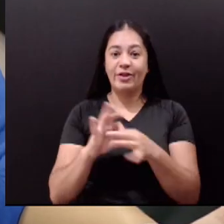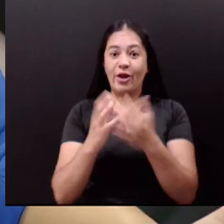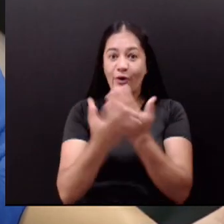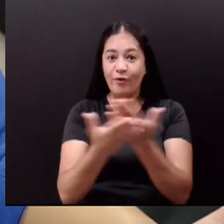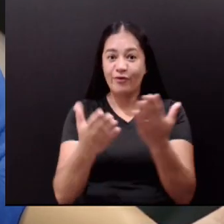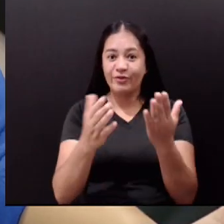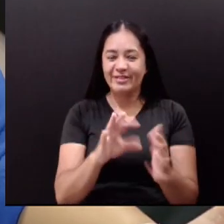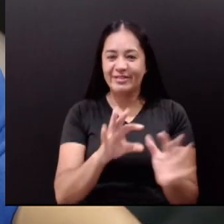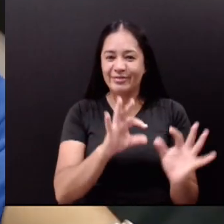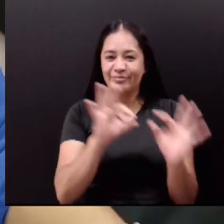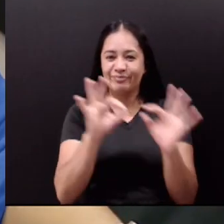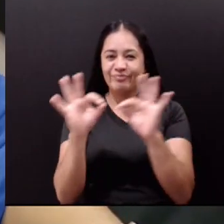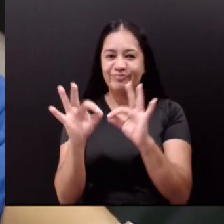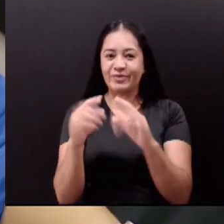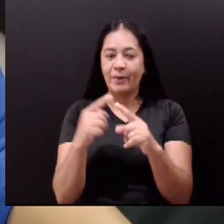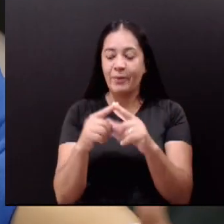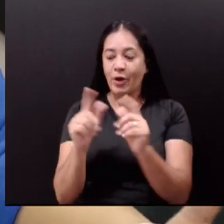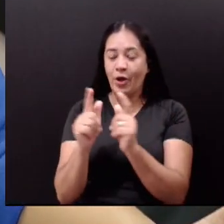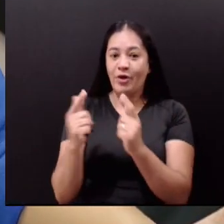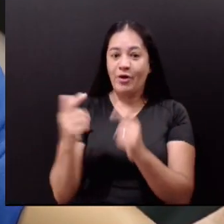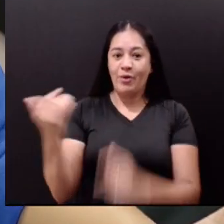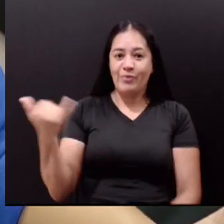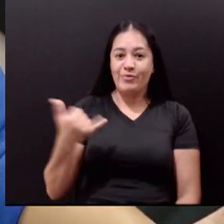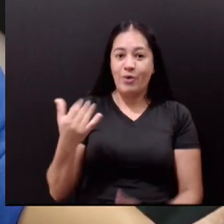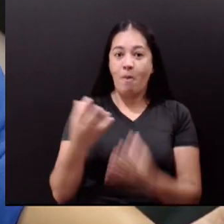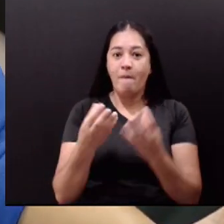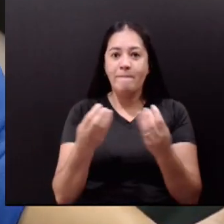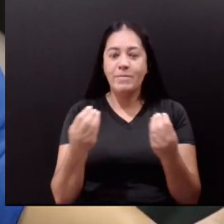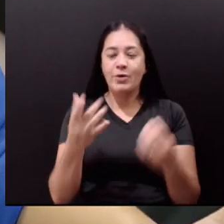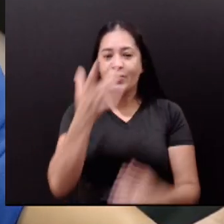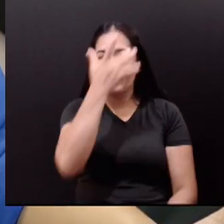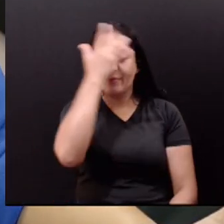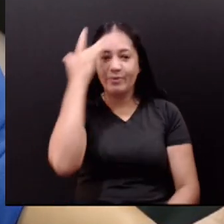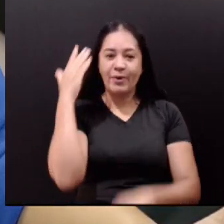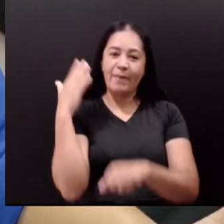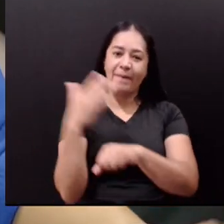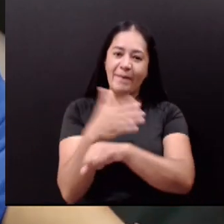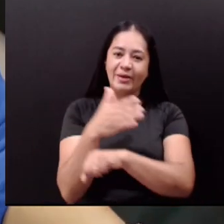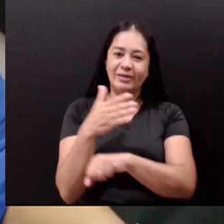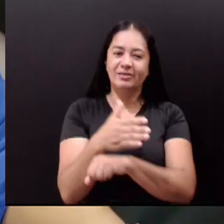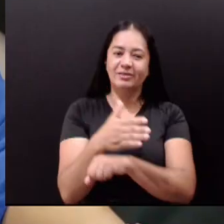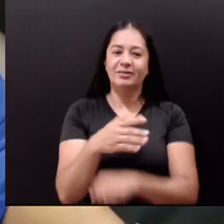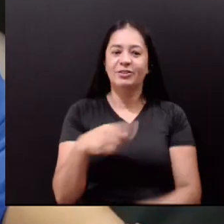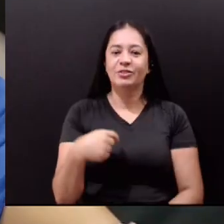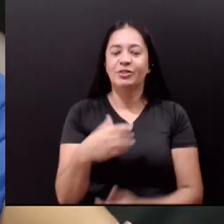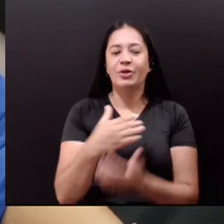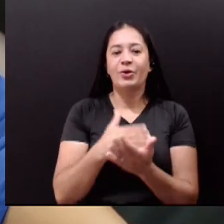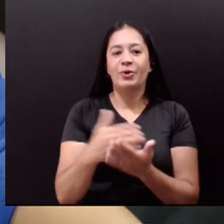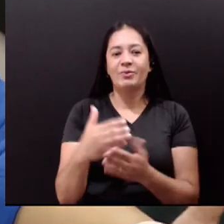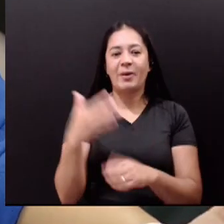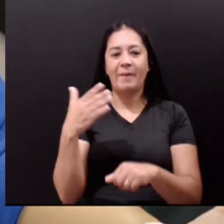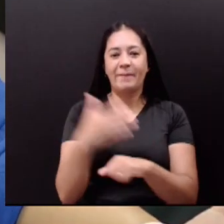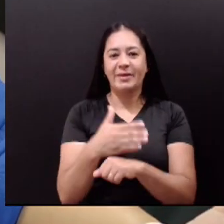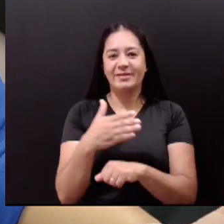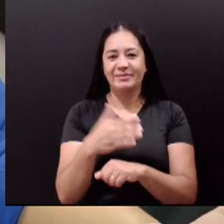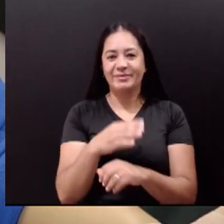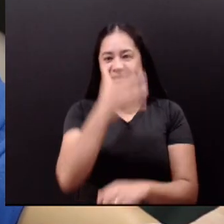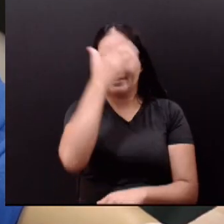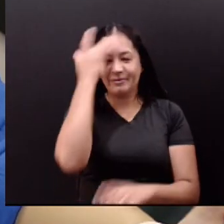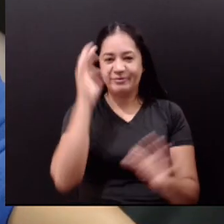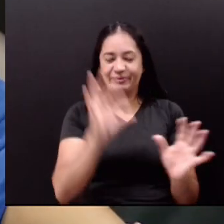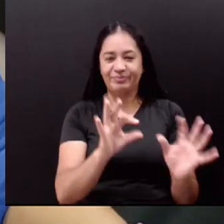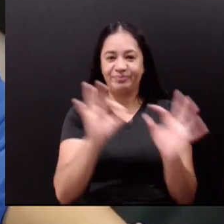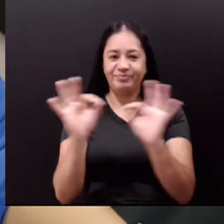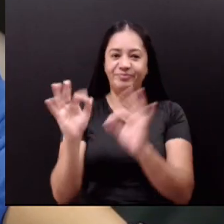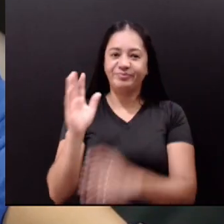tem muita gente participando, então a gente inicia com as nossas participações dos nossos telespectadores. Eu já vou mandando um bom dia